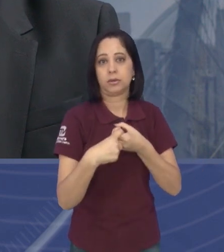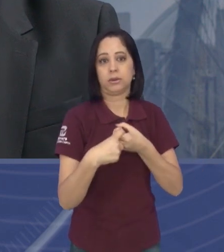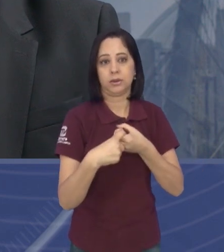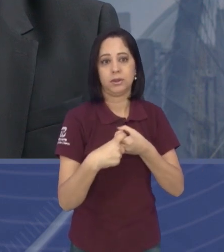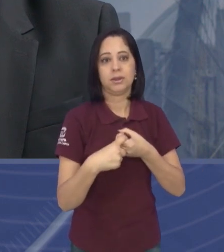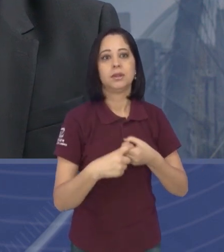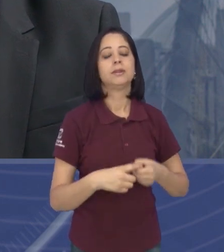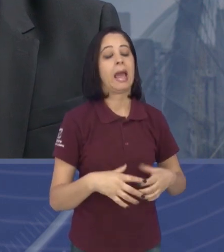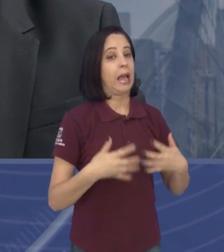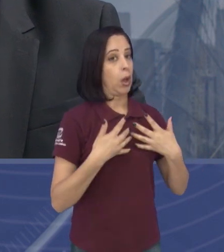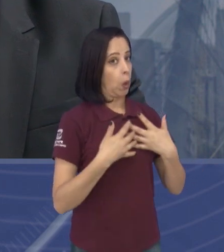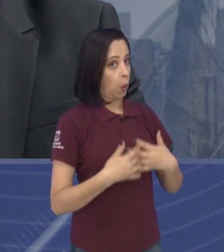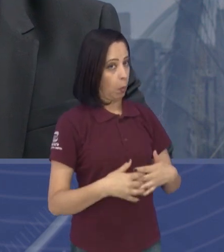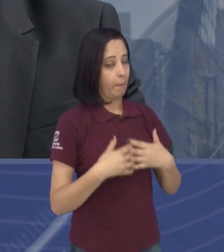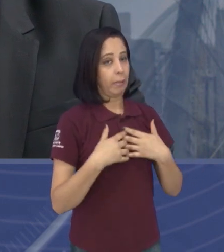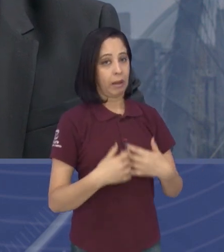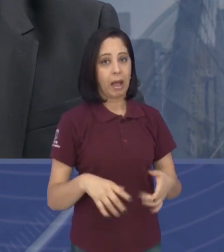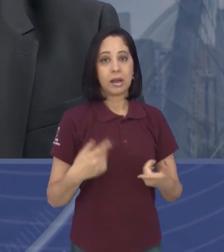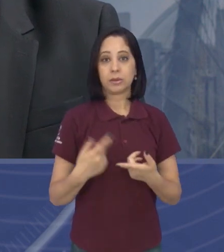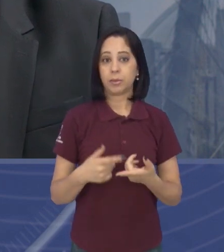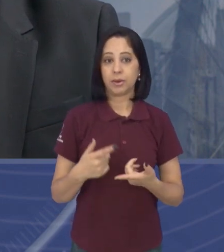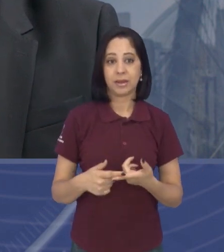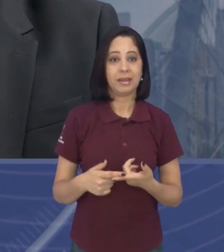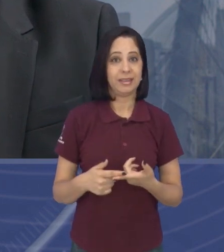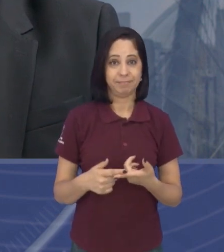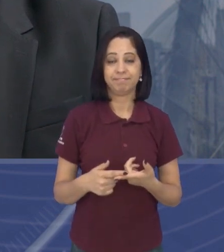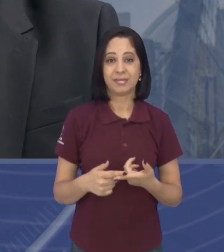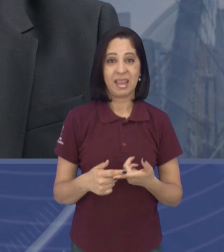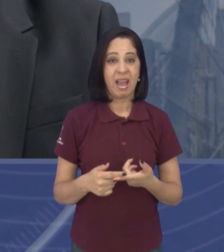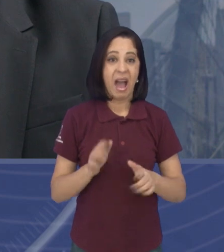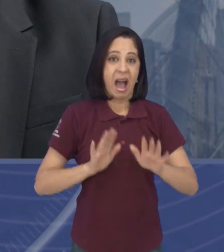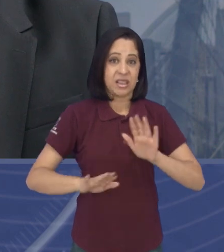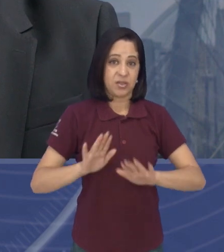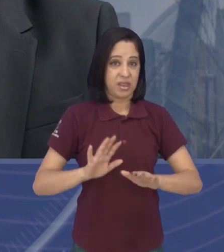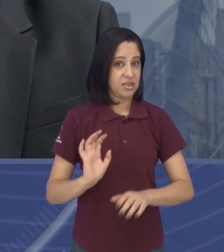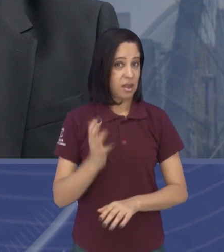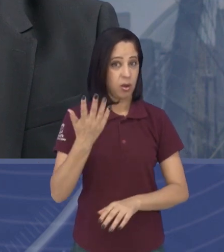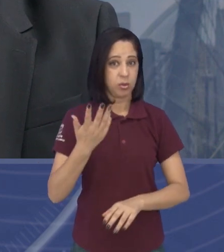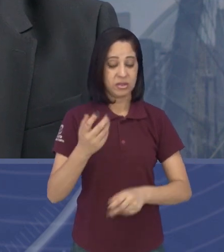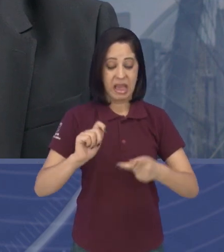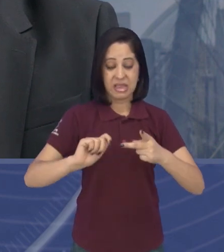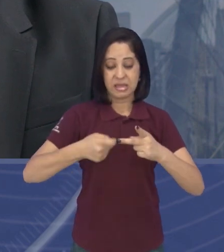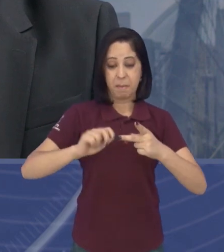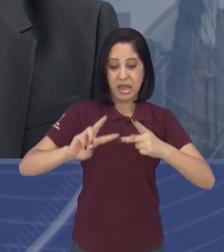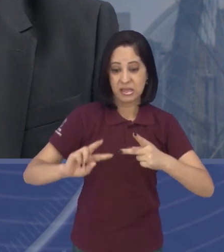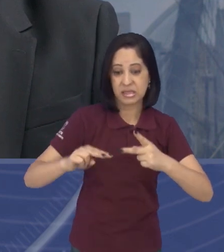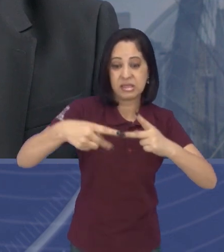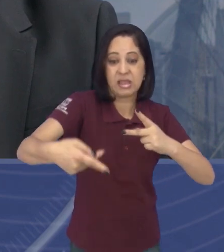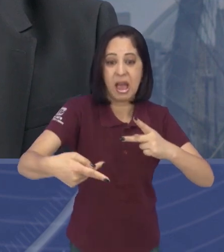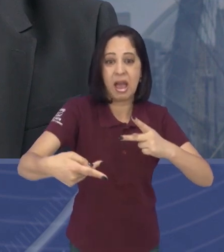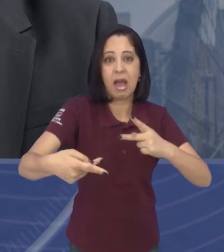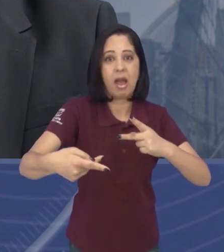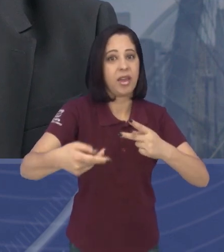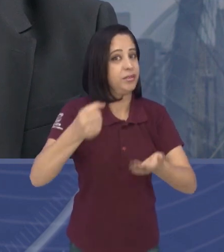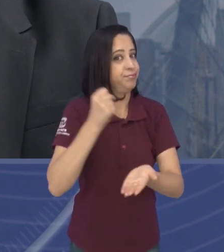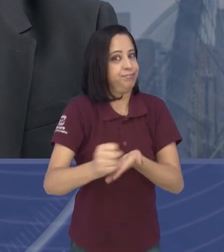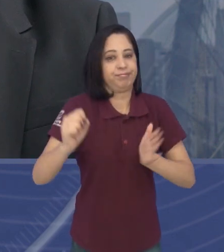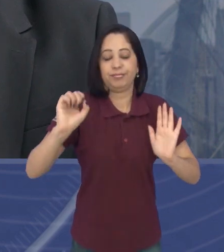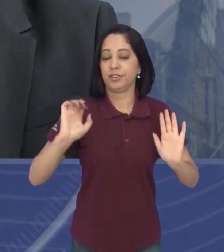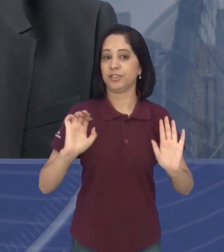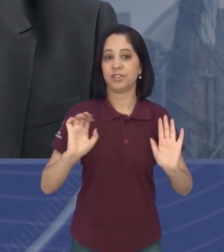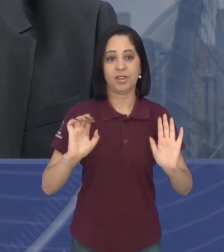vezes a pessoa realmente não vê mais a cor do dinheiro, é mais difícil de chegar nos criminosos. Aí eu